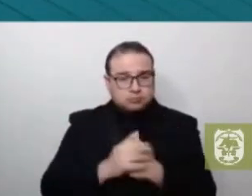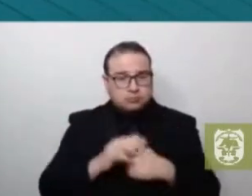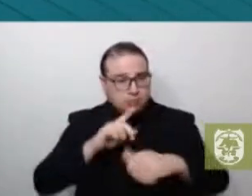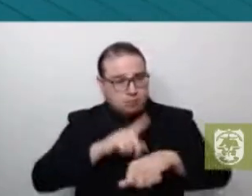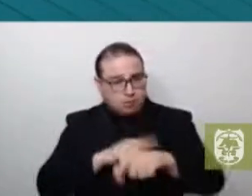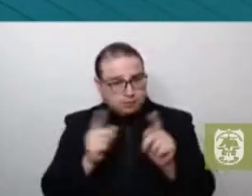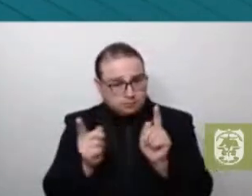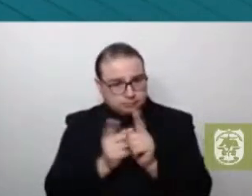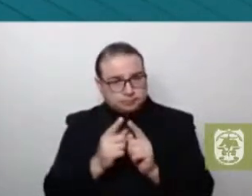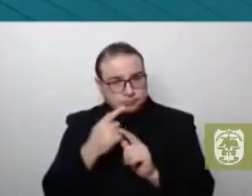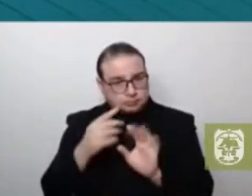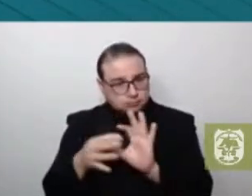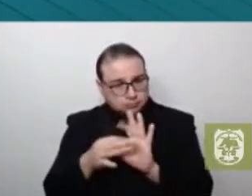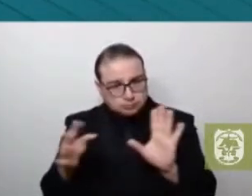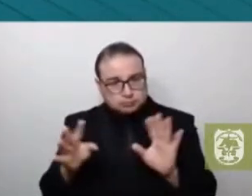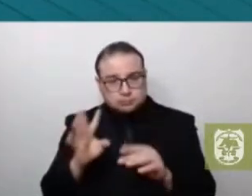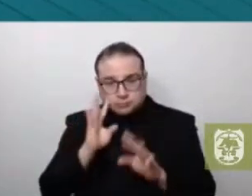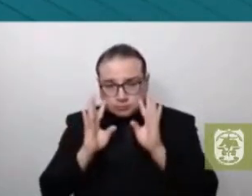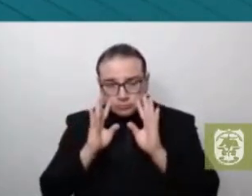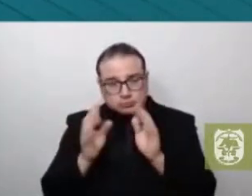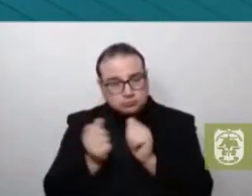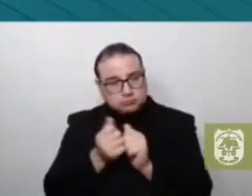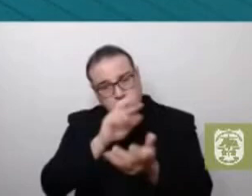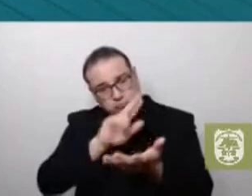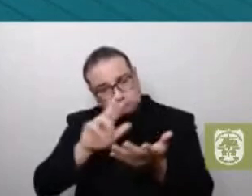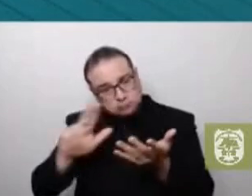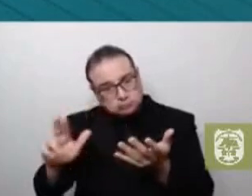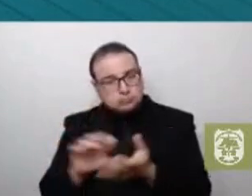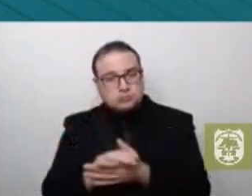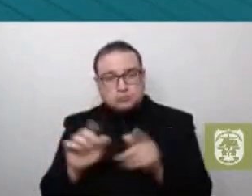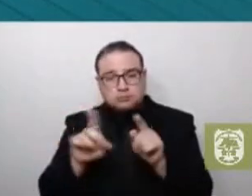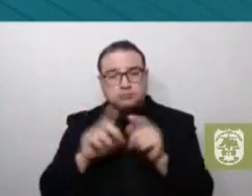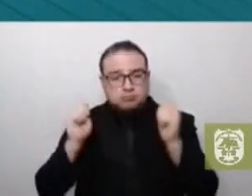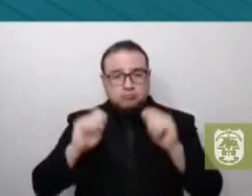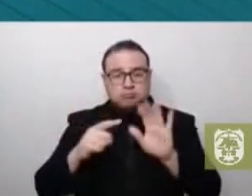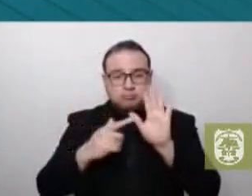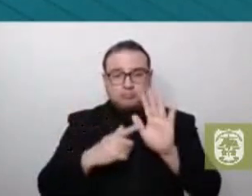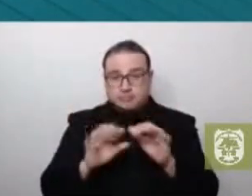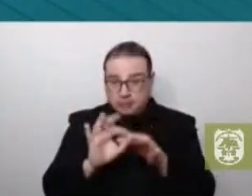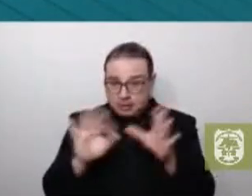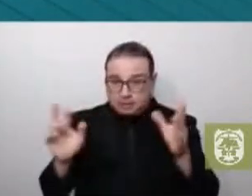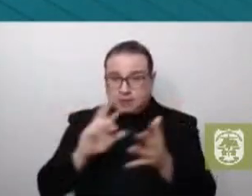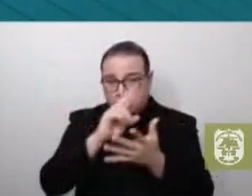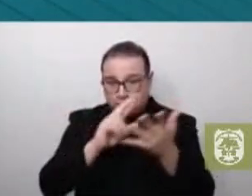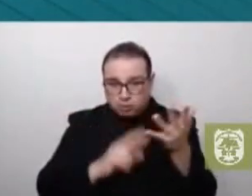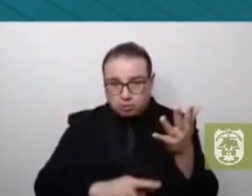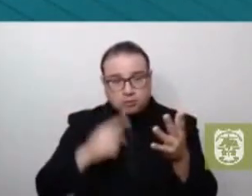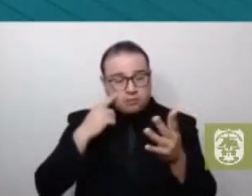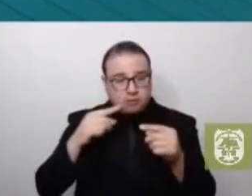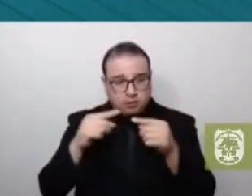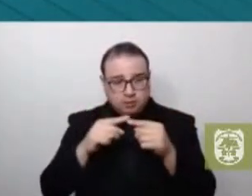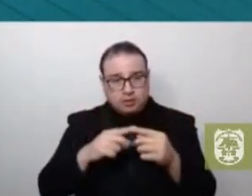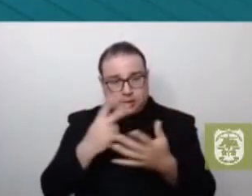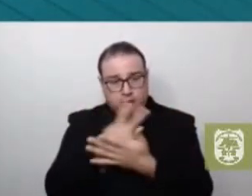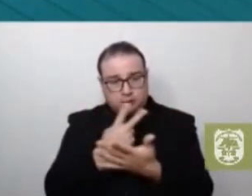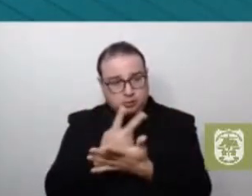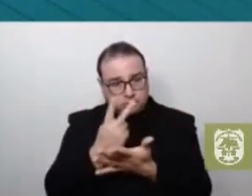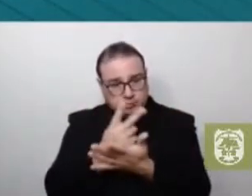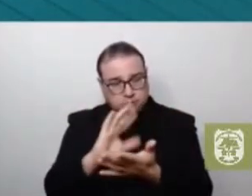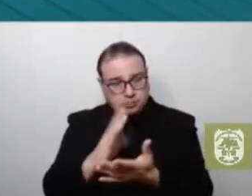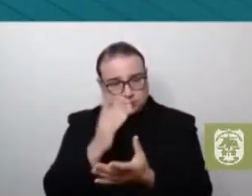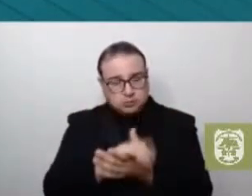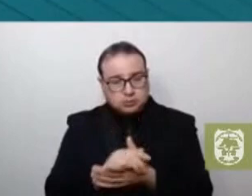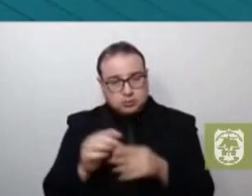relatórios sobre quais os tipos de infração mais frequentes e informações sobre gênero, raça, cor